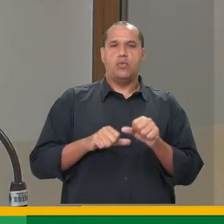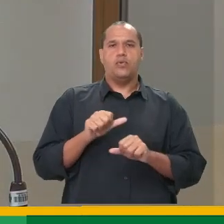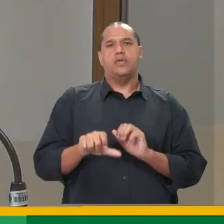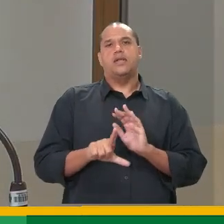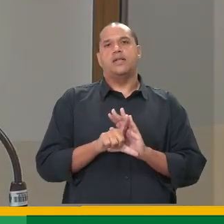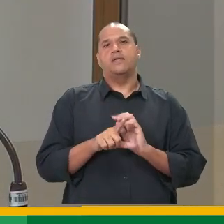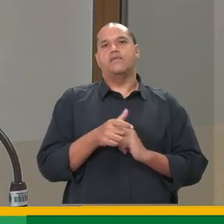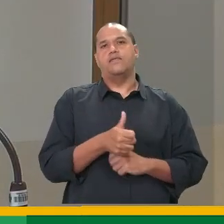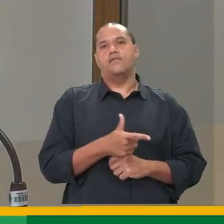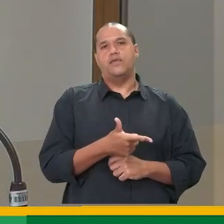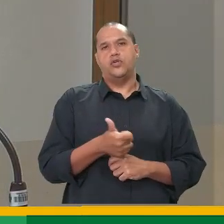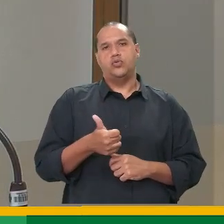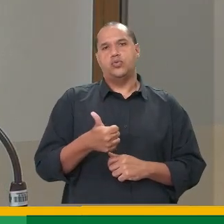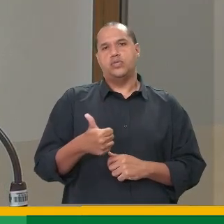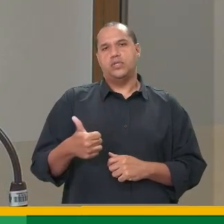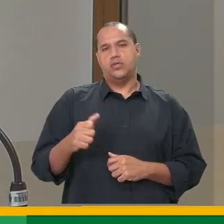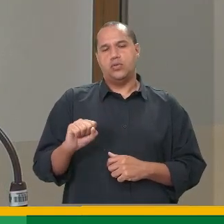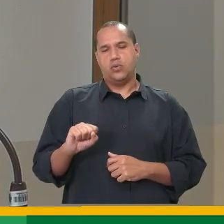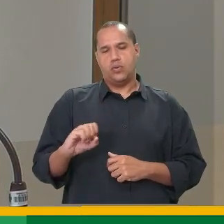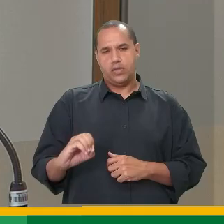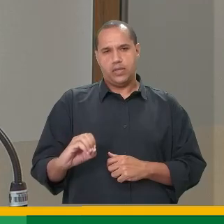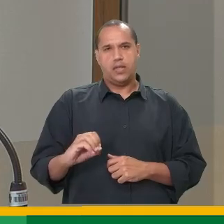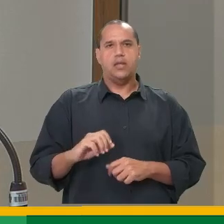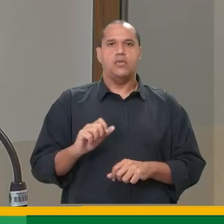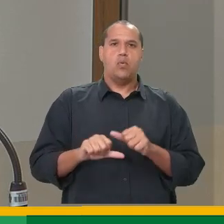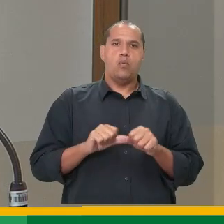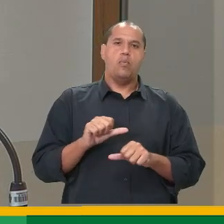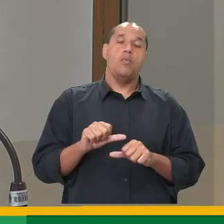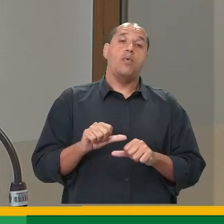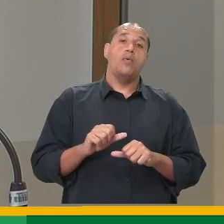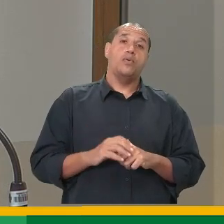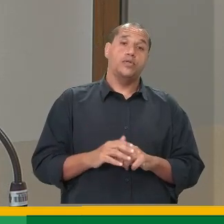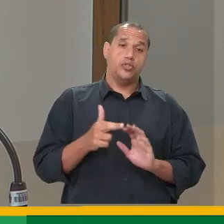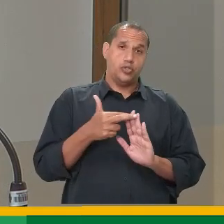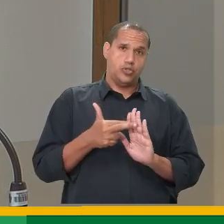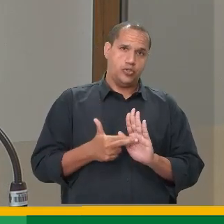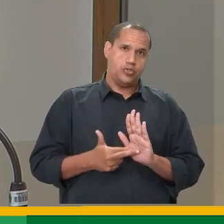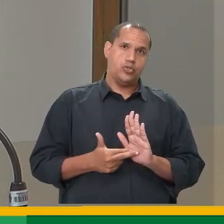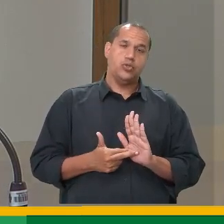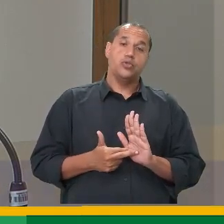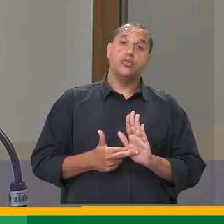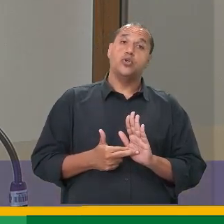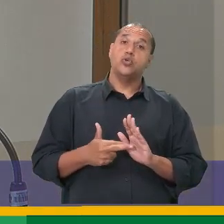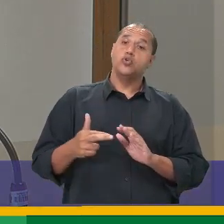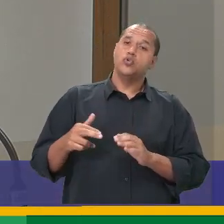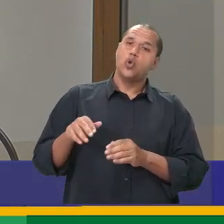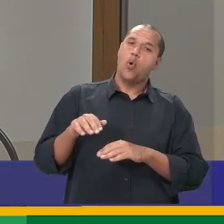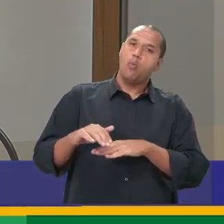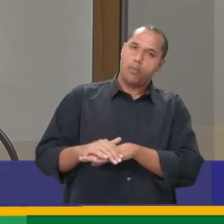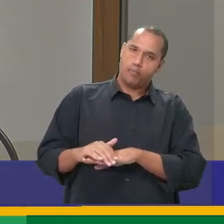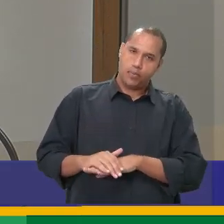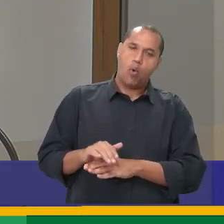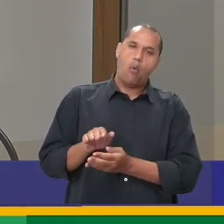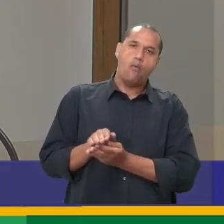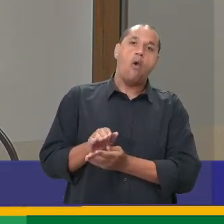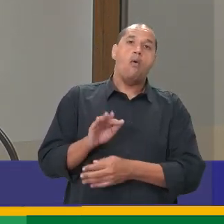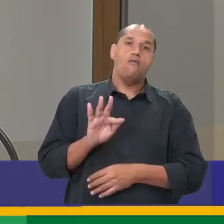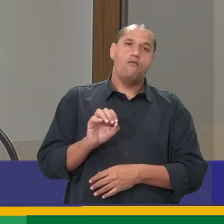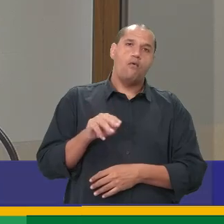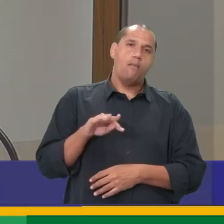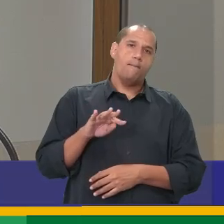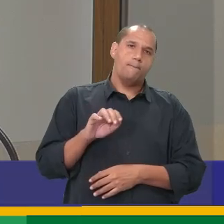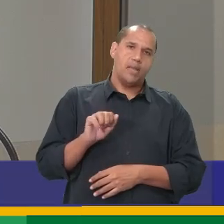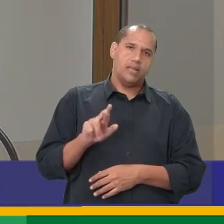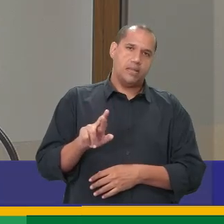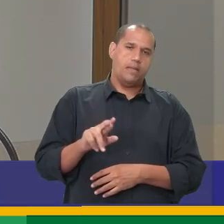1990 que estabelece as modificações do Fundo de participação fomento do Estado de Goiás fomentar que vou explicar para vocês que eu acho que é um ponto